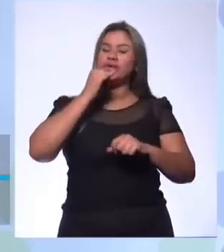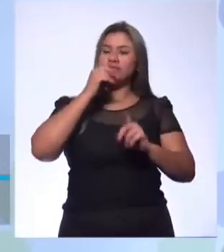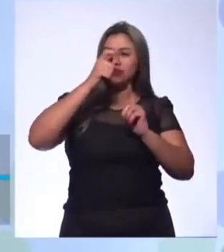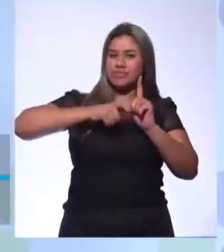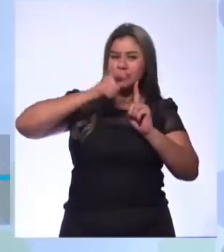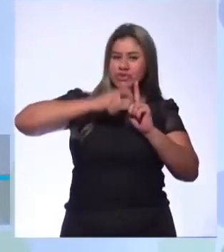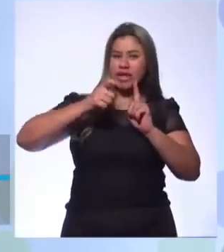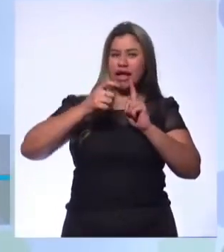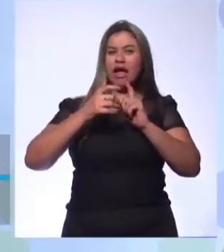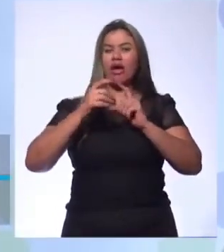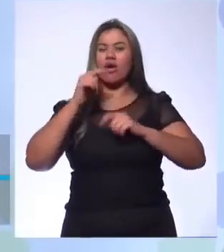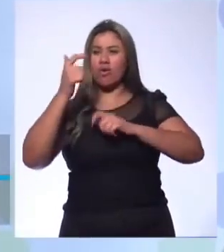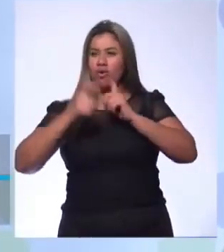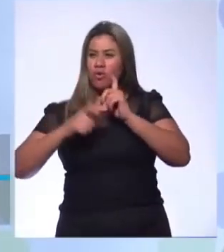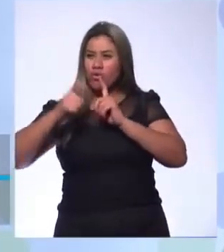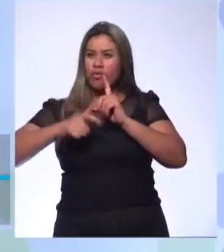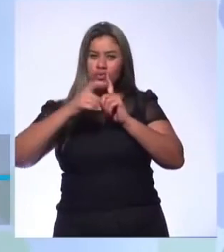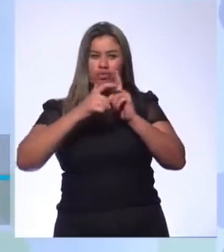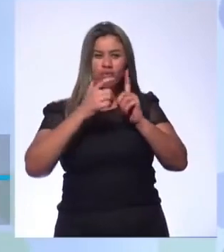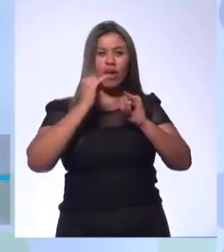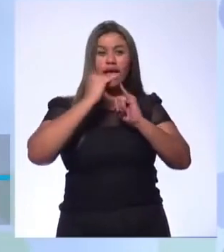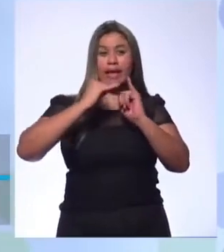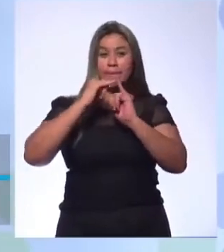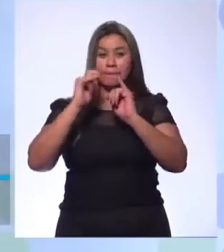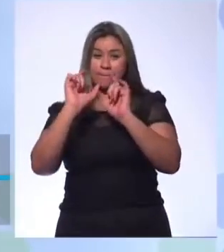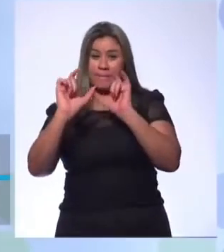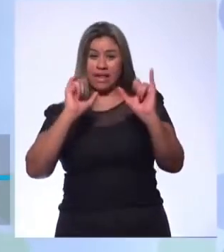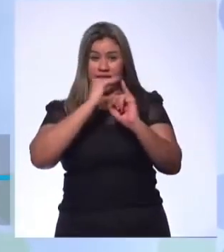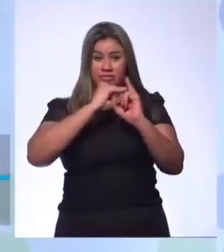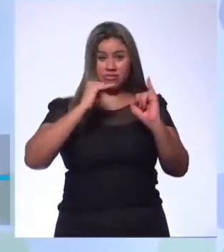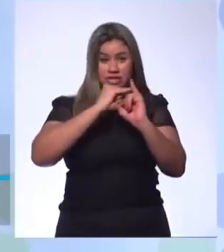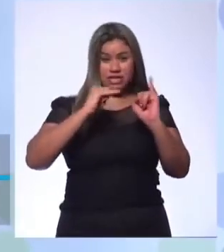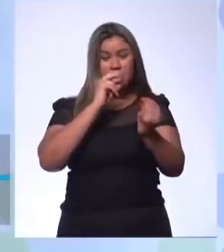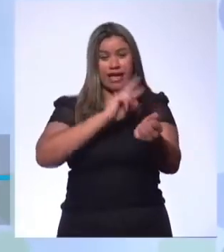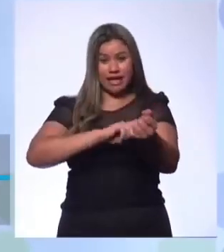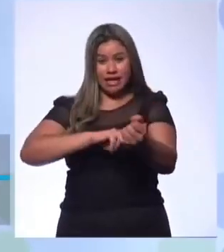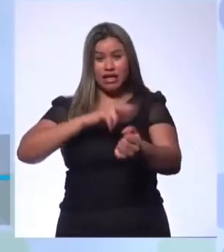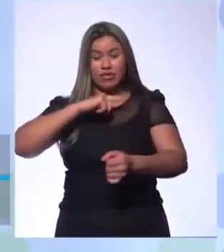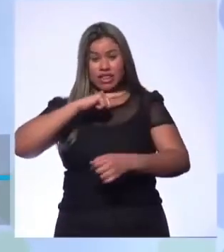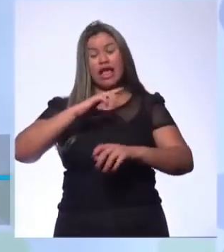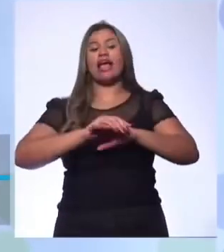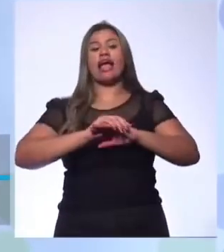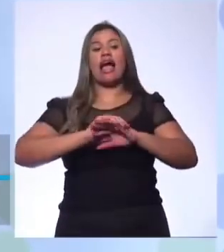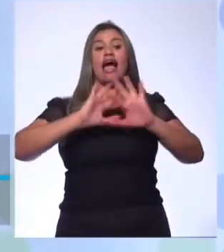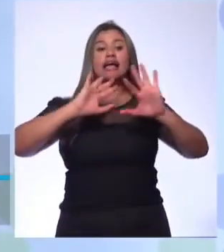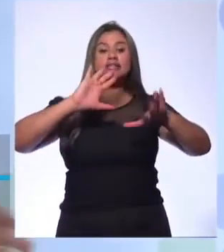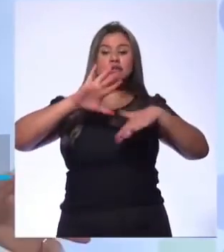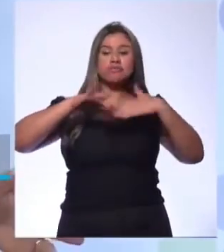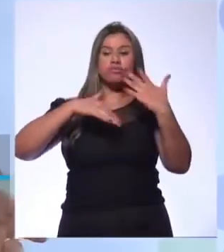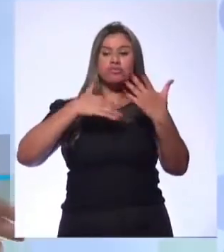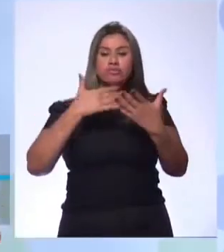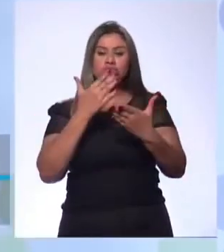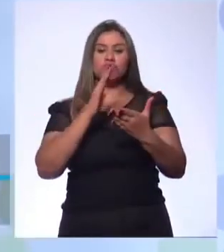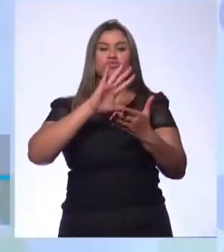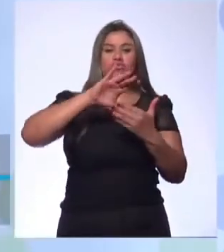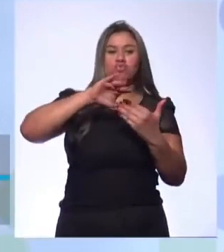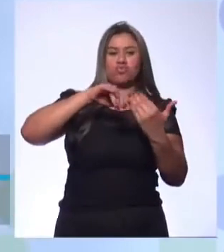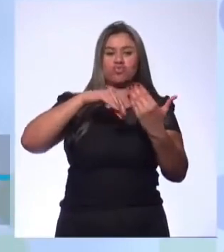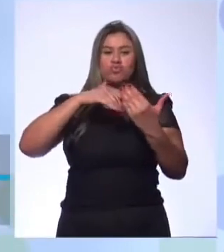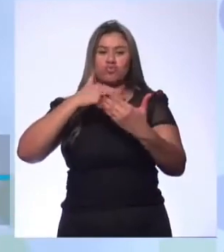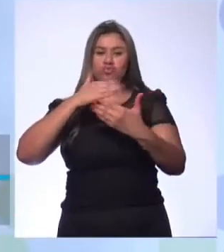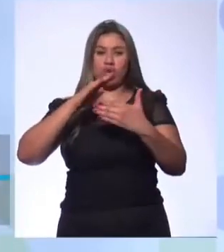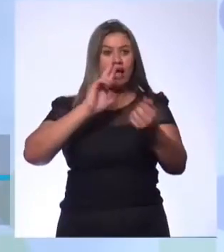personagem, rima, outro personagem, tudo rimando. Temos um ritmo. Quando começa aquela confusão,